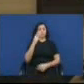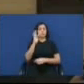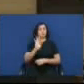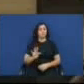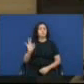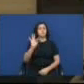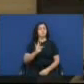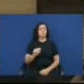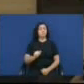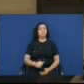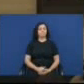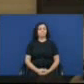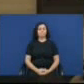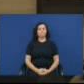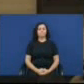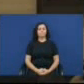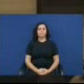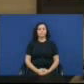perceberam, né?